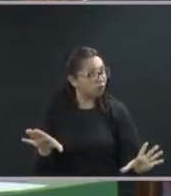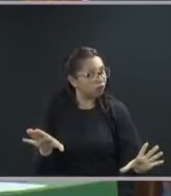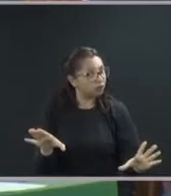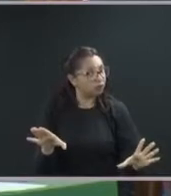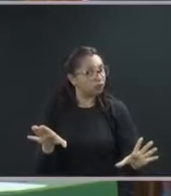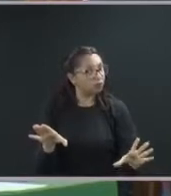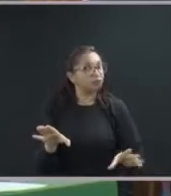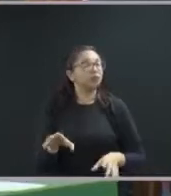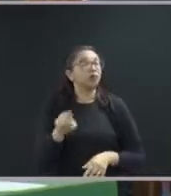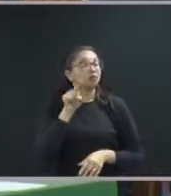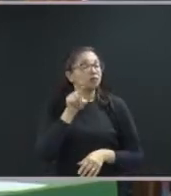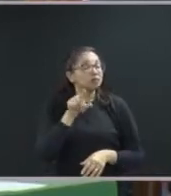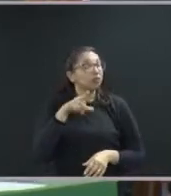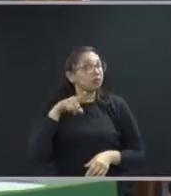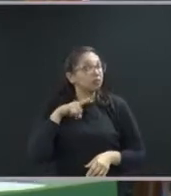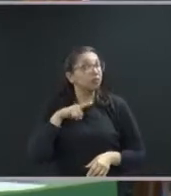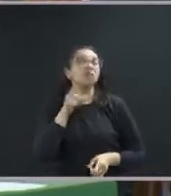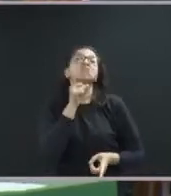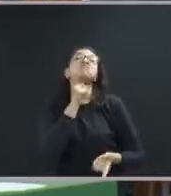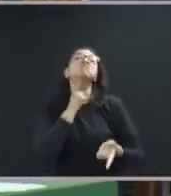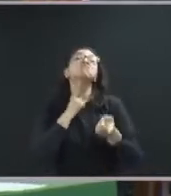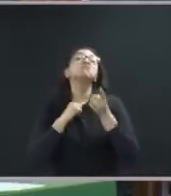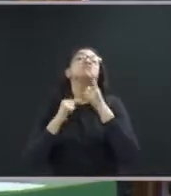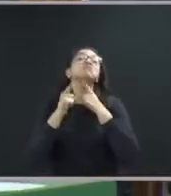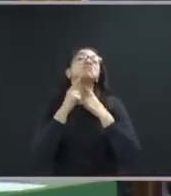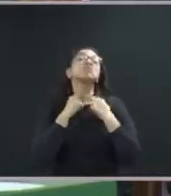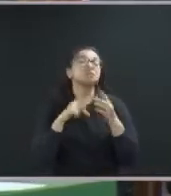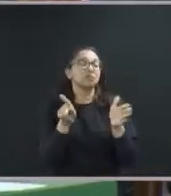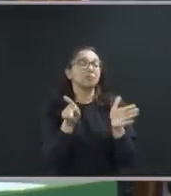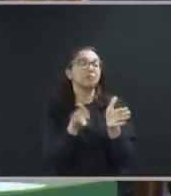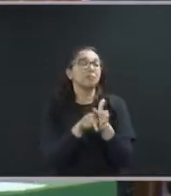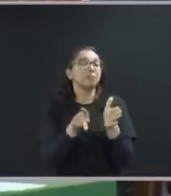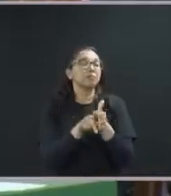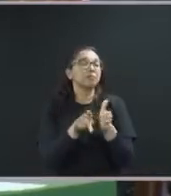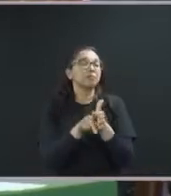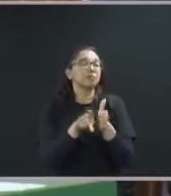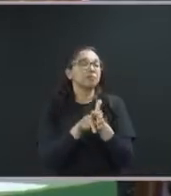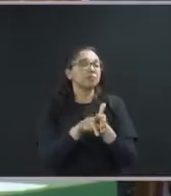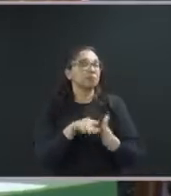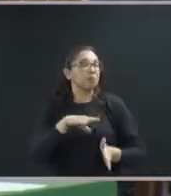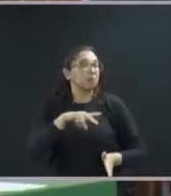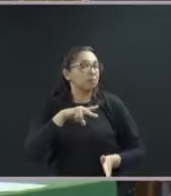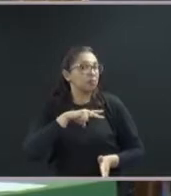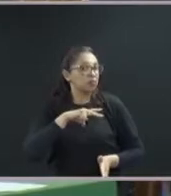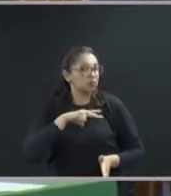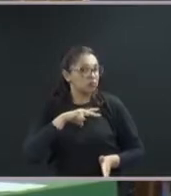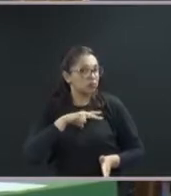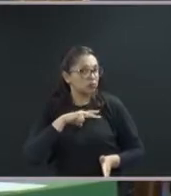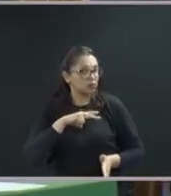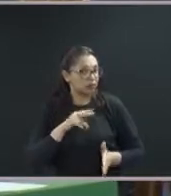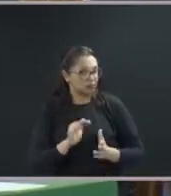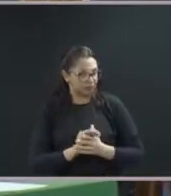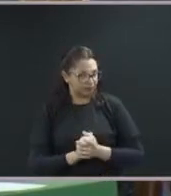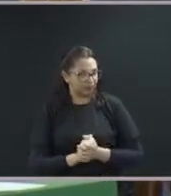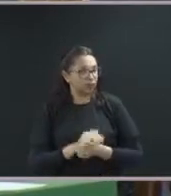vontade pessoal de decisão. Ninguém que não é crente nessa